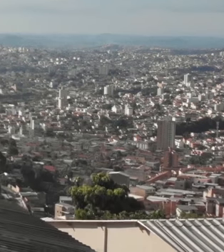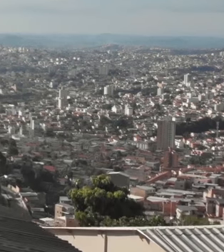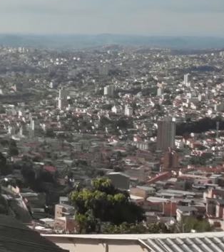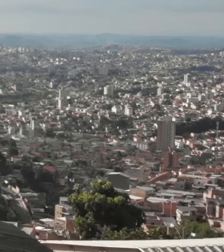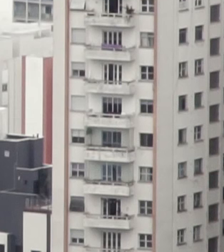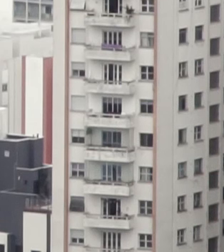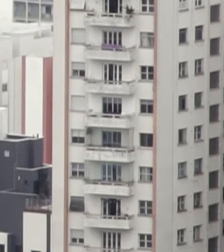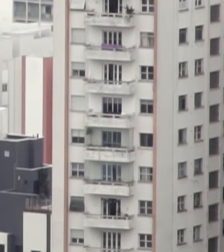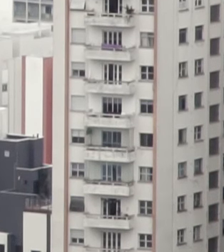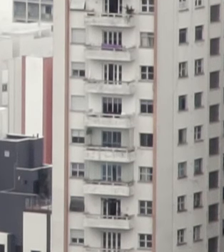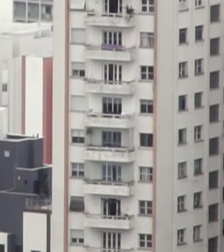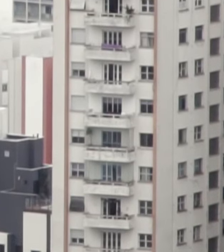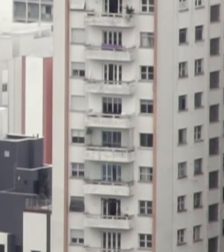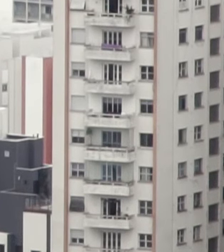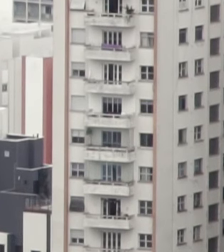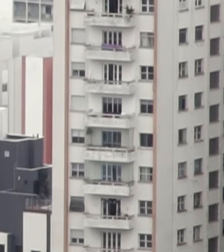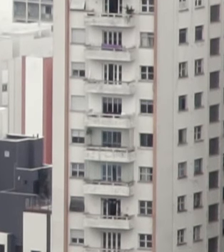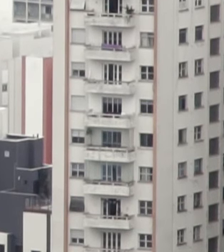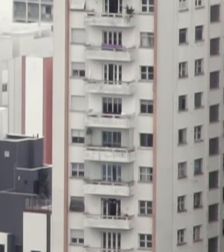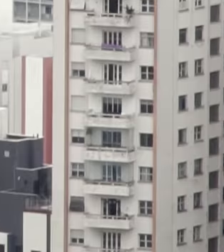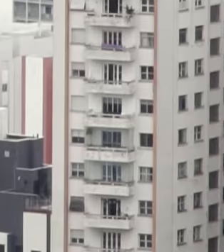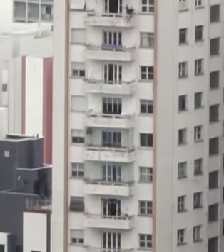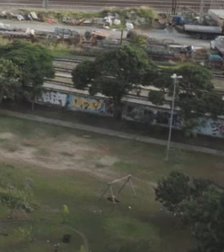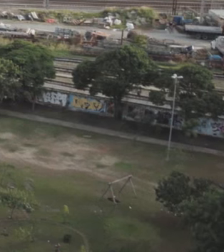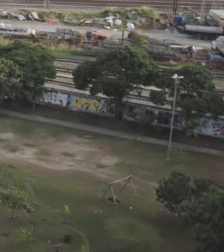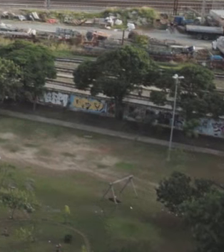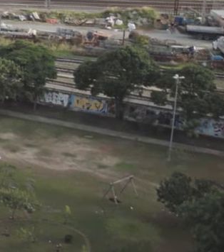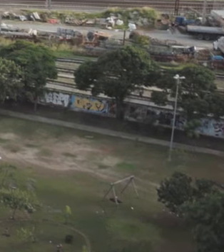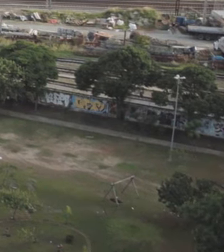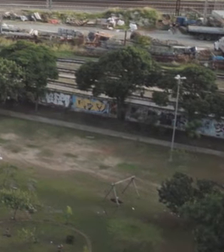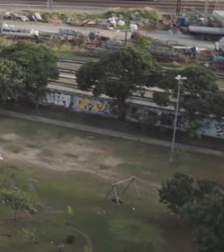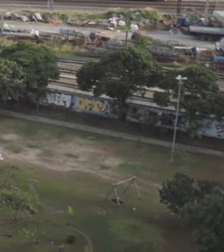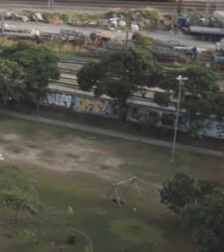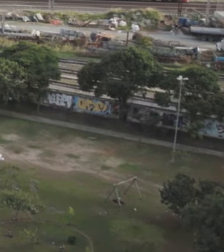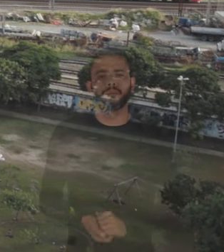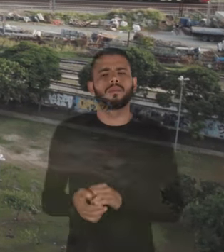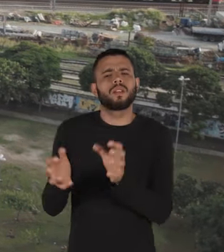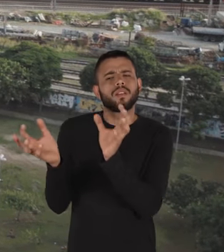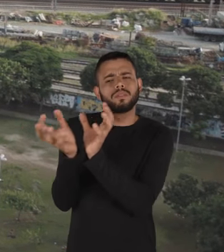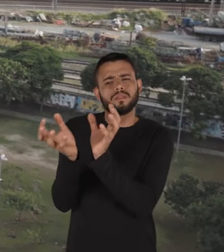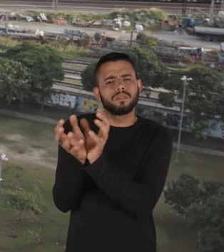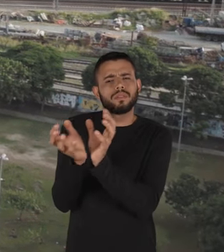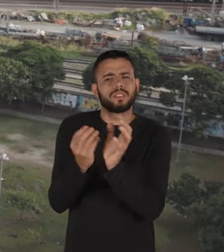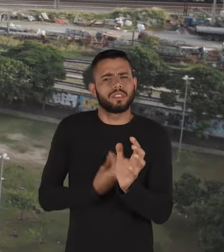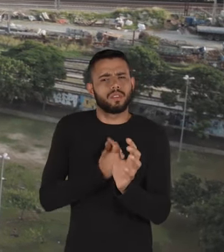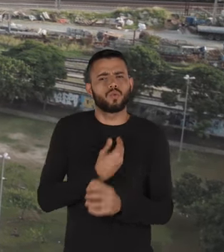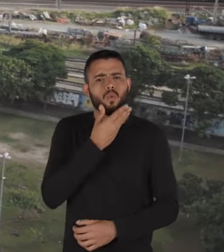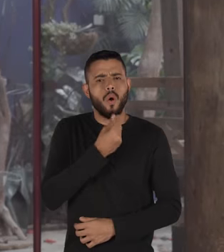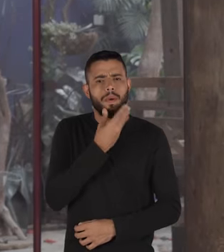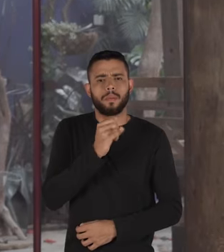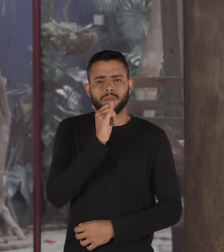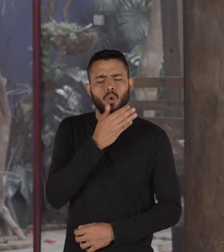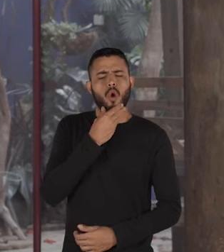trânsito em um viaduto. Túlio Custódio, sociólogo e curador de conhecimento da Inexplorato. A categoria existencial do